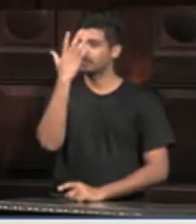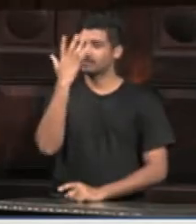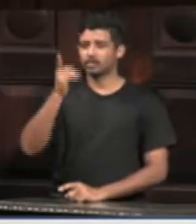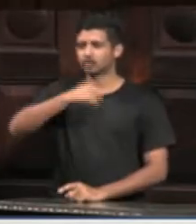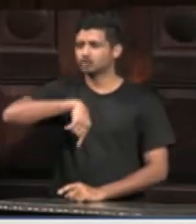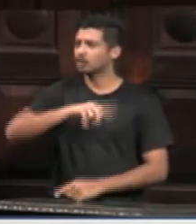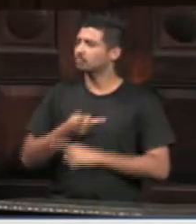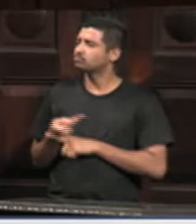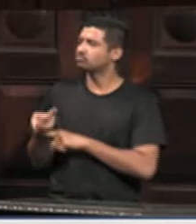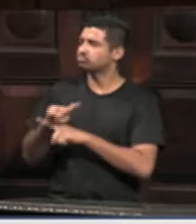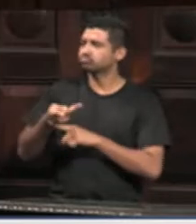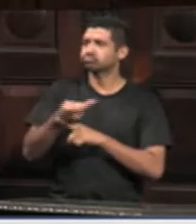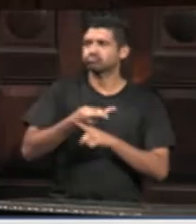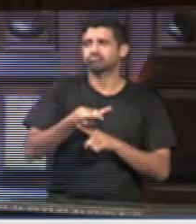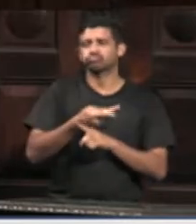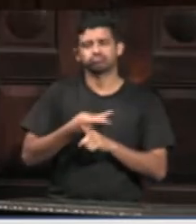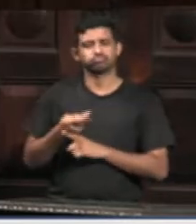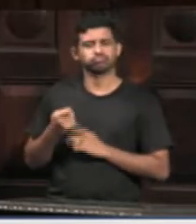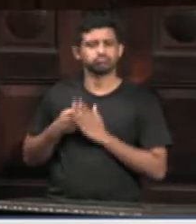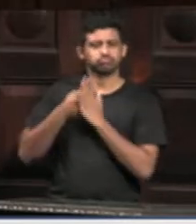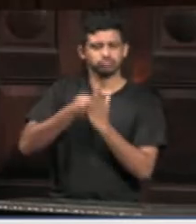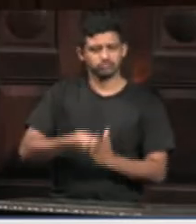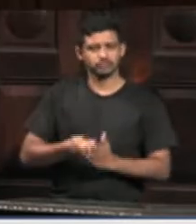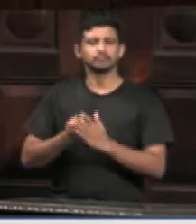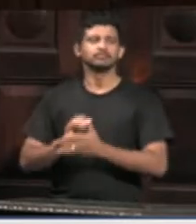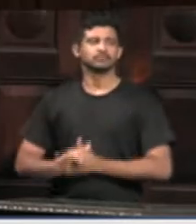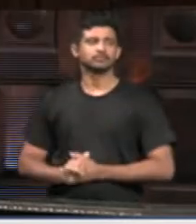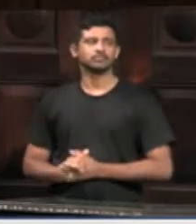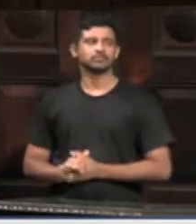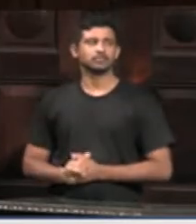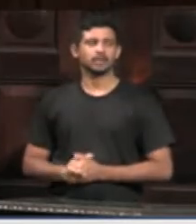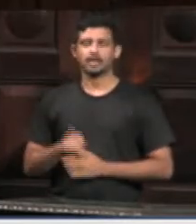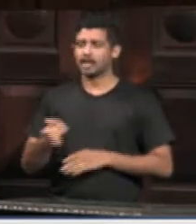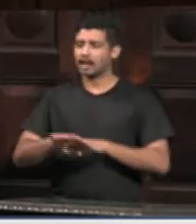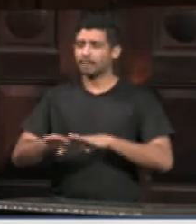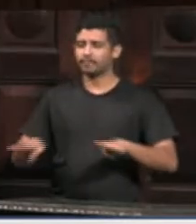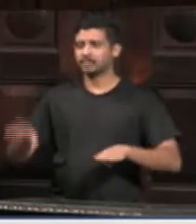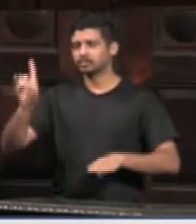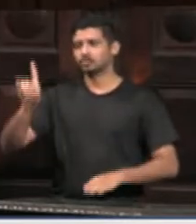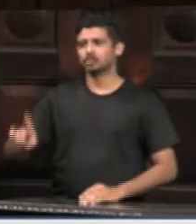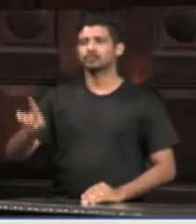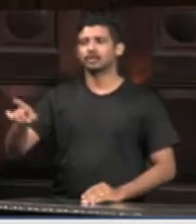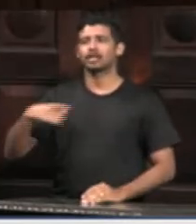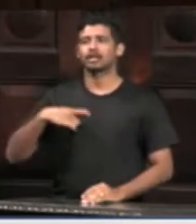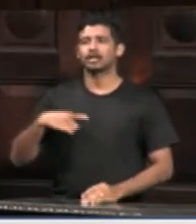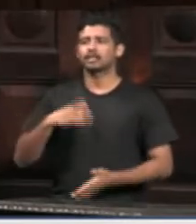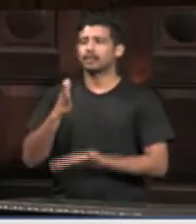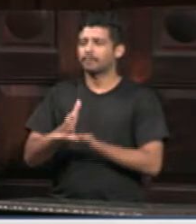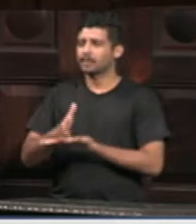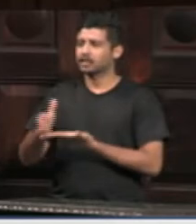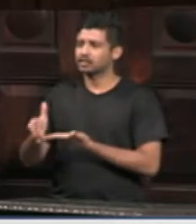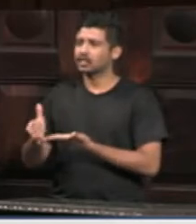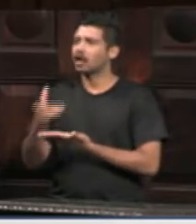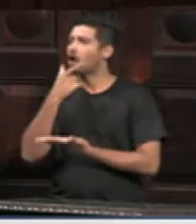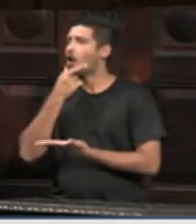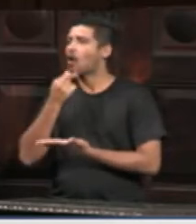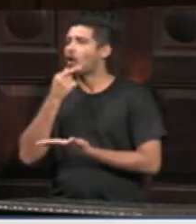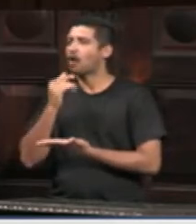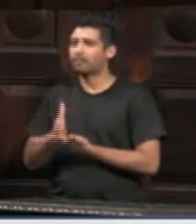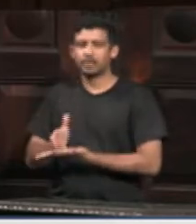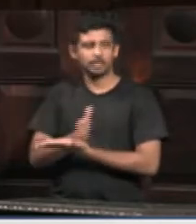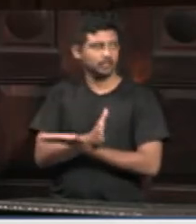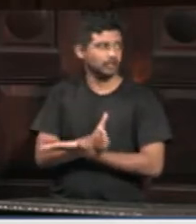buscar intensamente na minha construção política, que ela seja composta por metade de homens e metade de